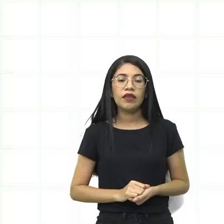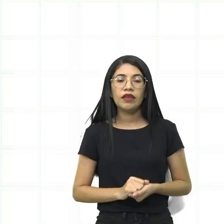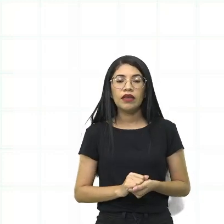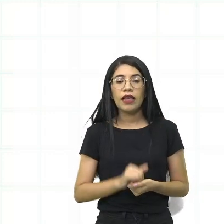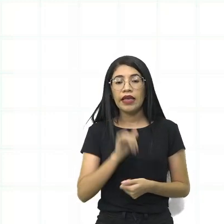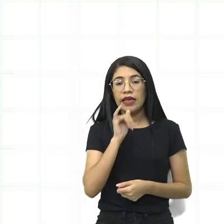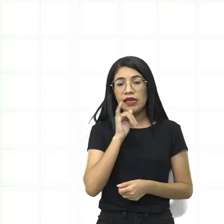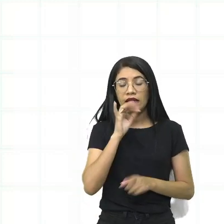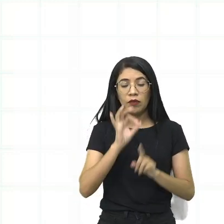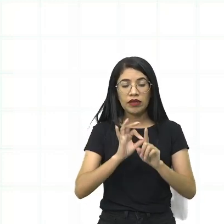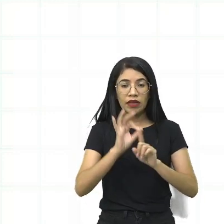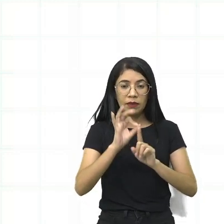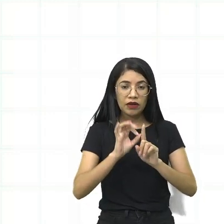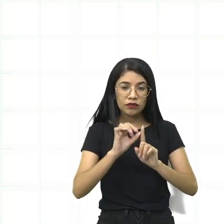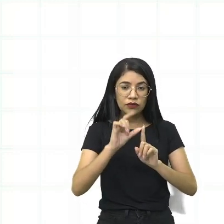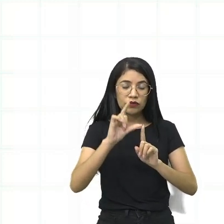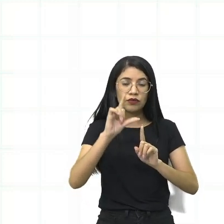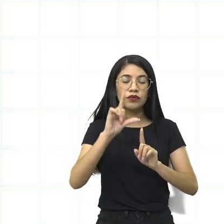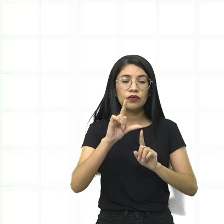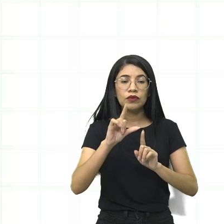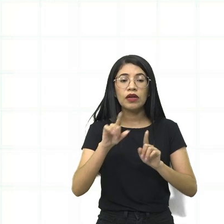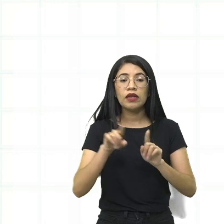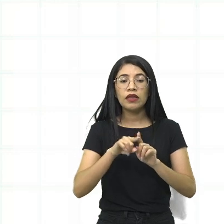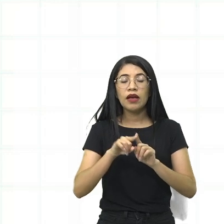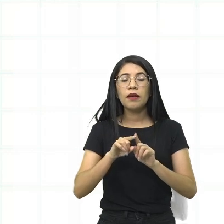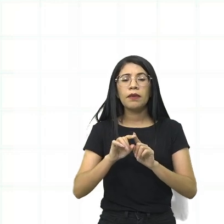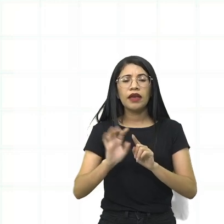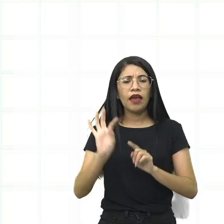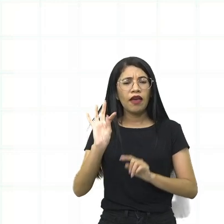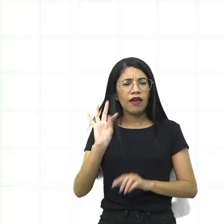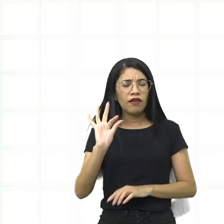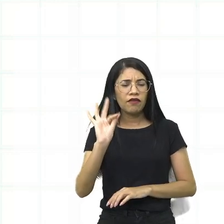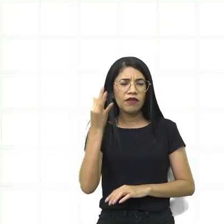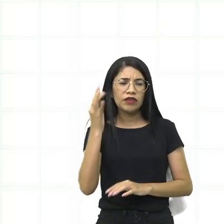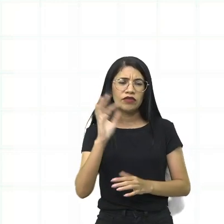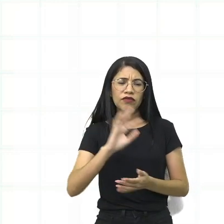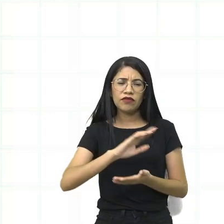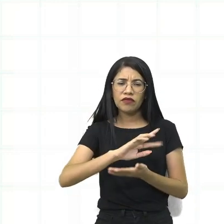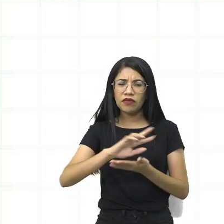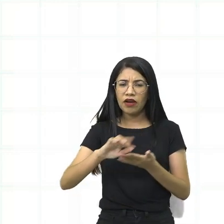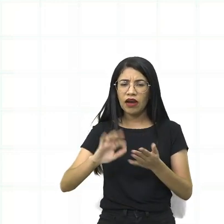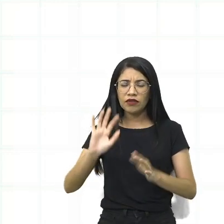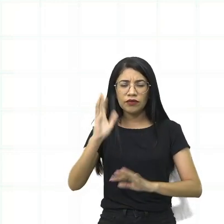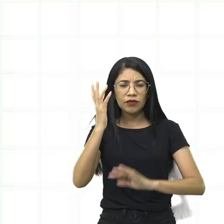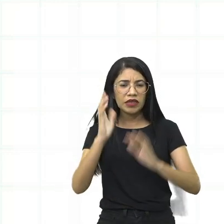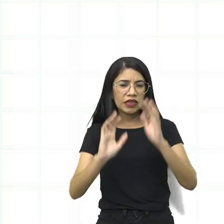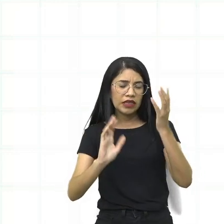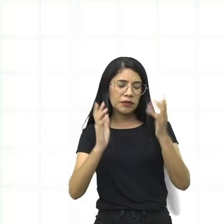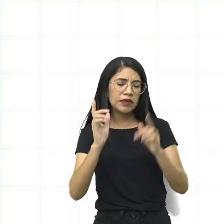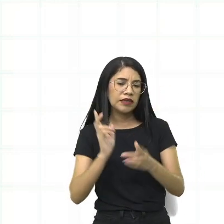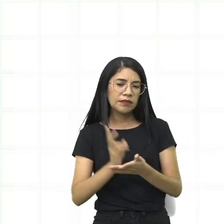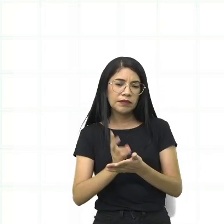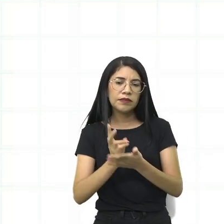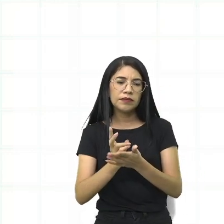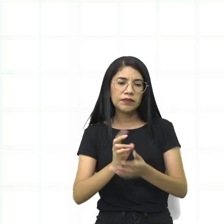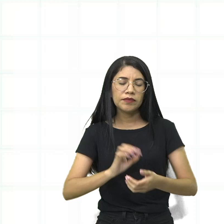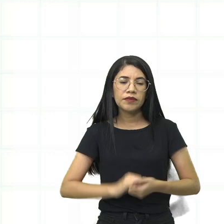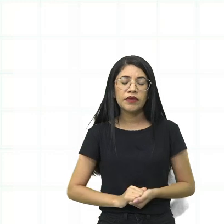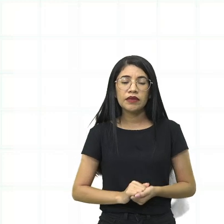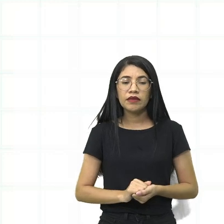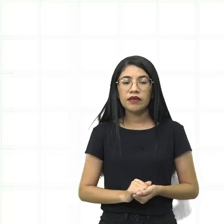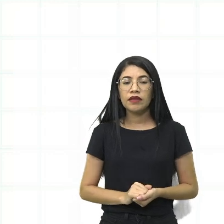das temperaturas, né? Até eventos climáticos extremos, mais frequentes. E aí eu tenho aqui dados,